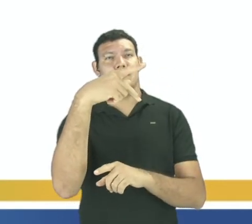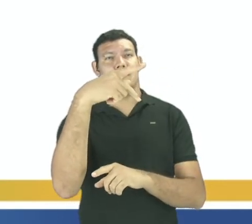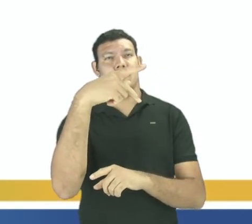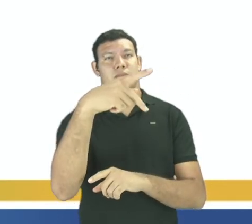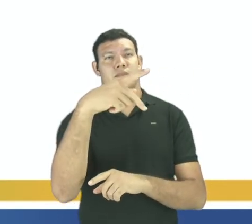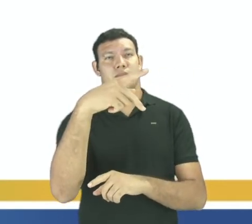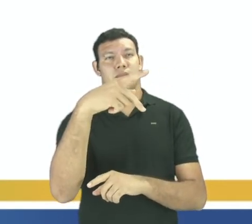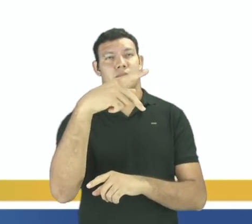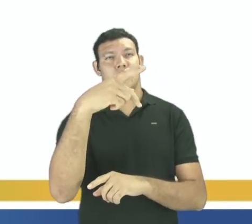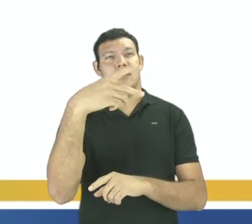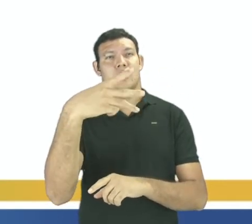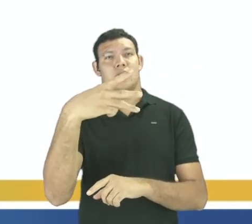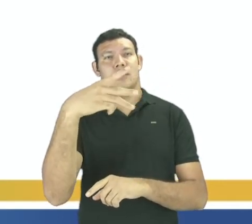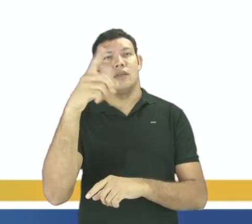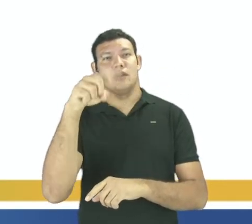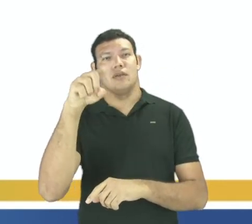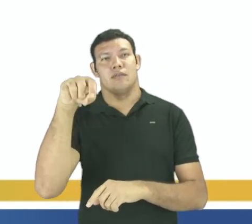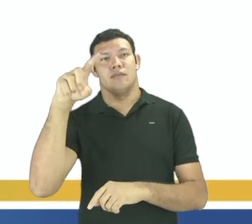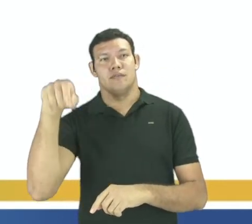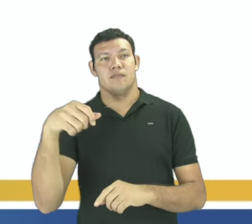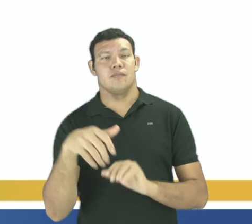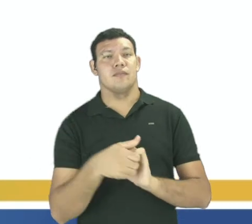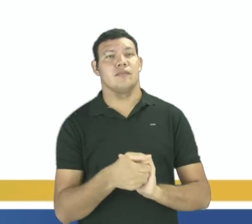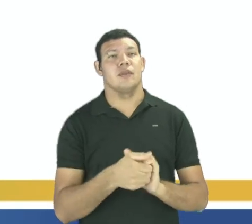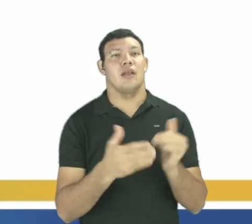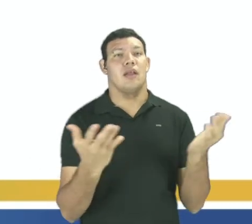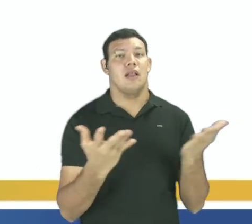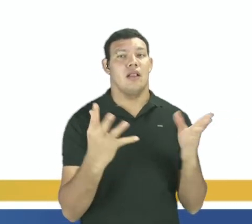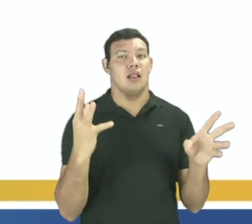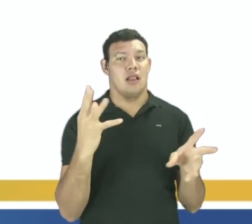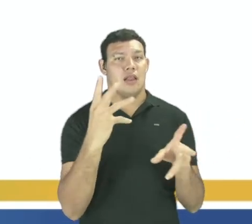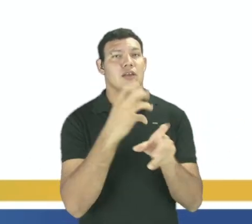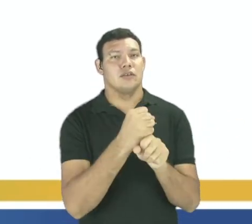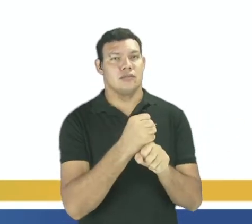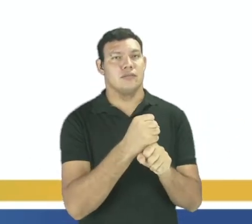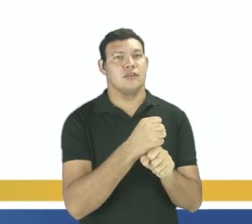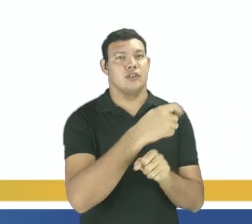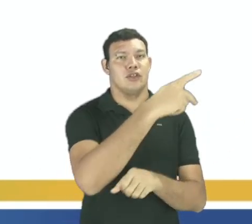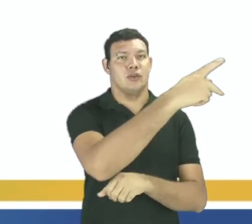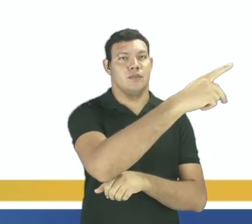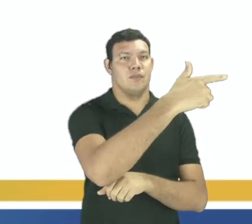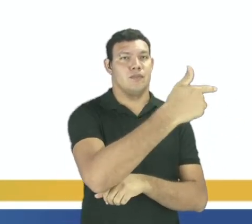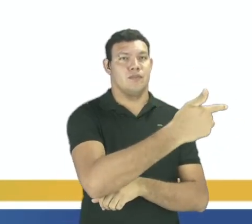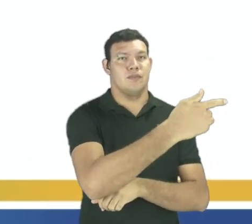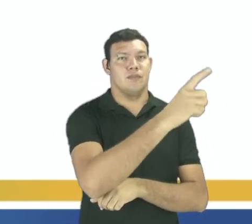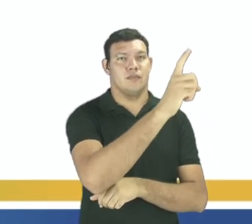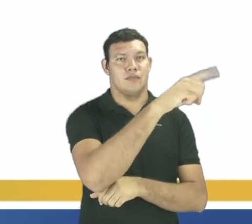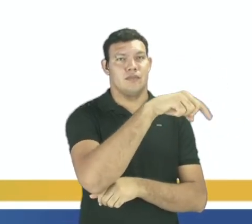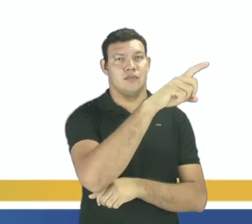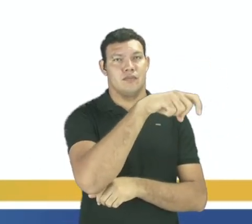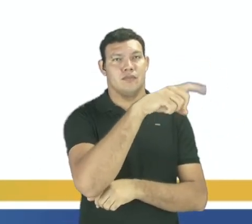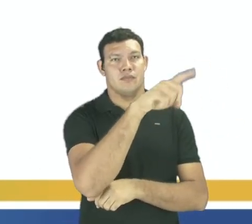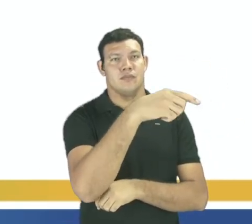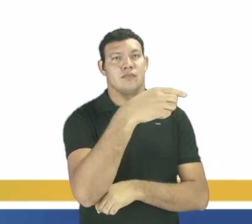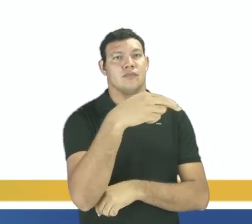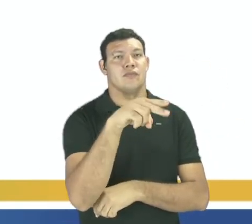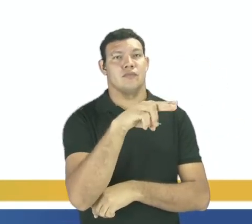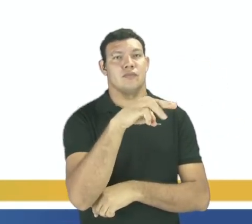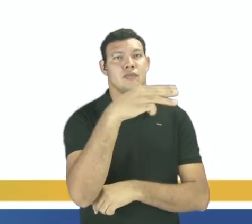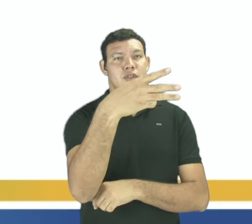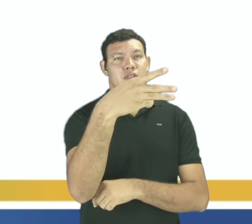mais 2. E aí nós vamos somar, né? Mais 3x menos 4.